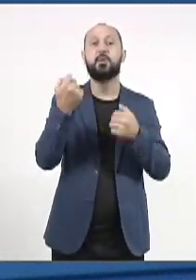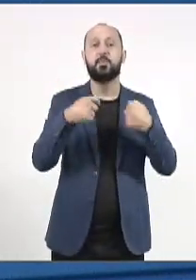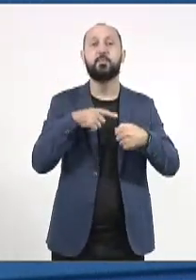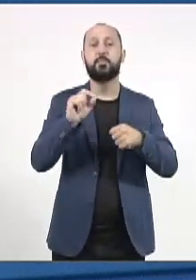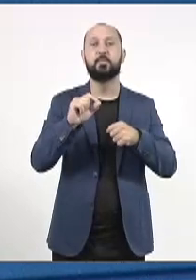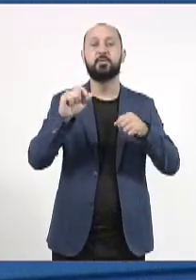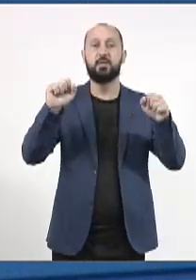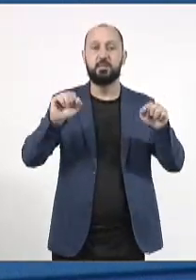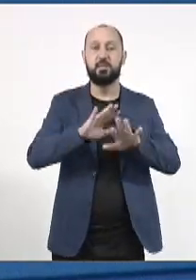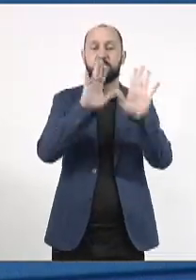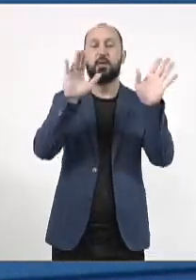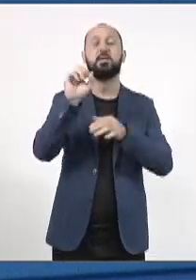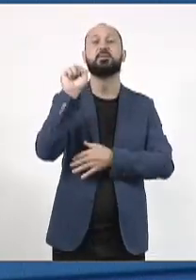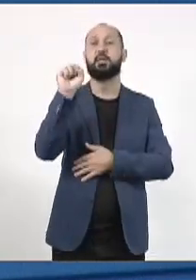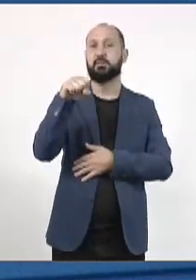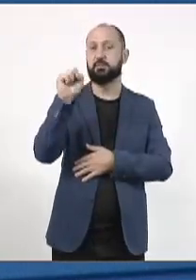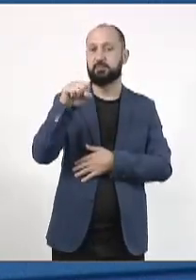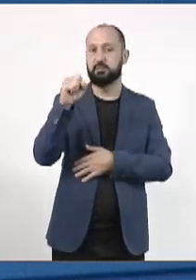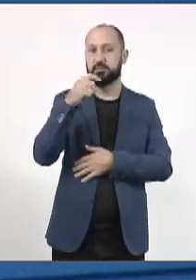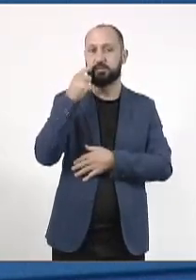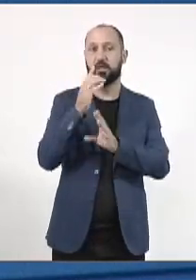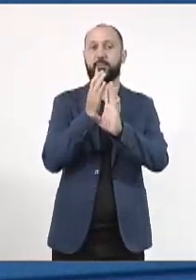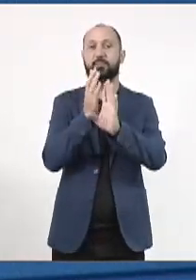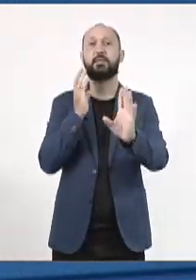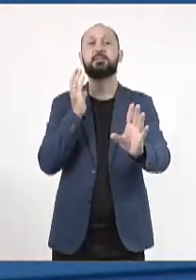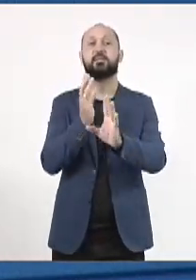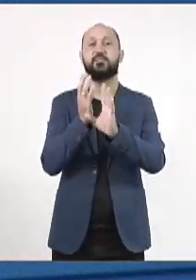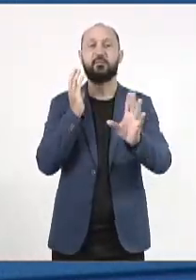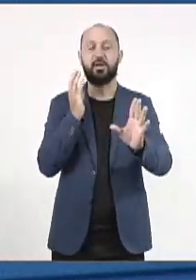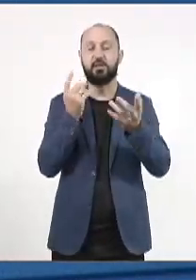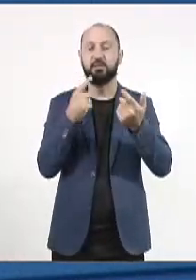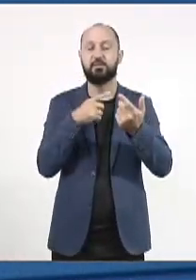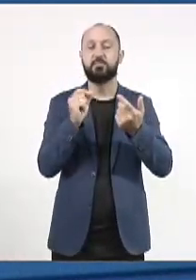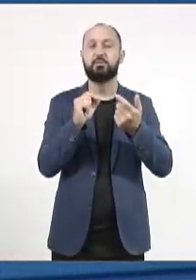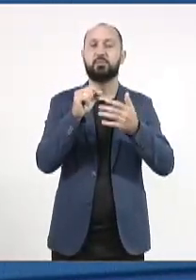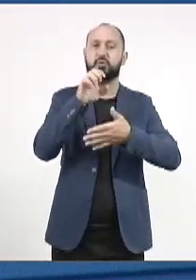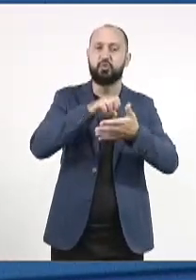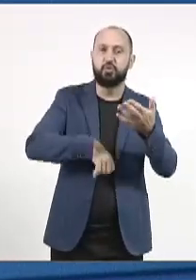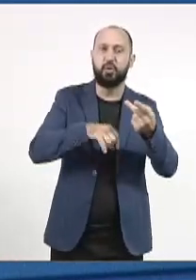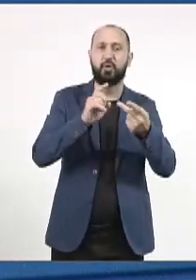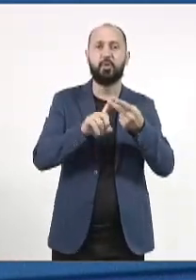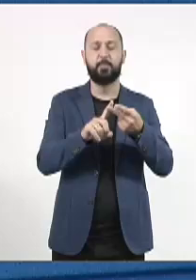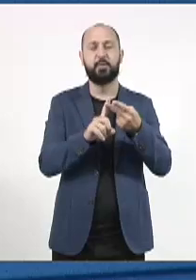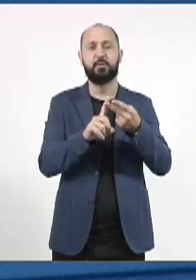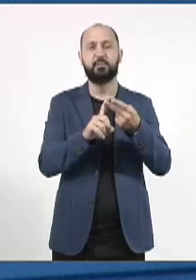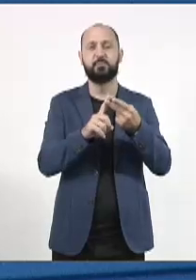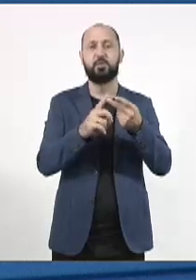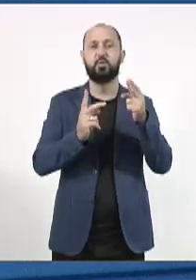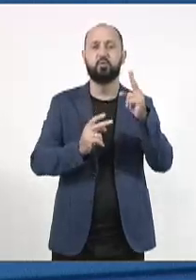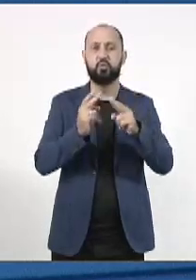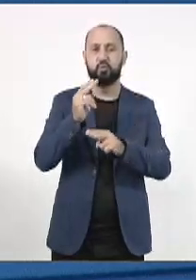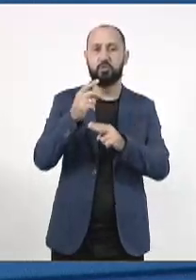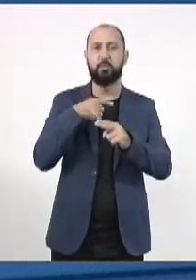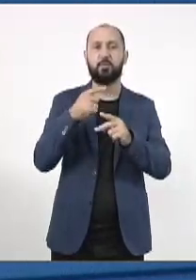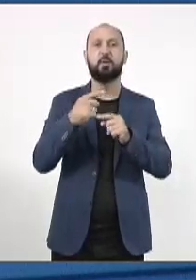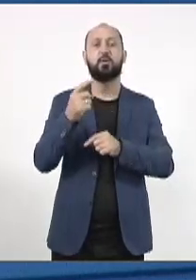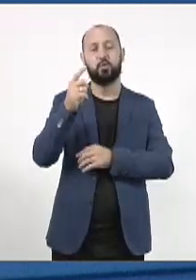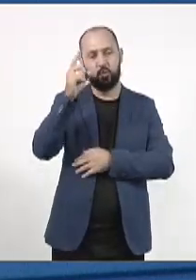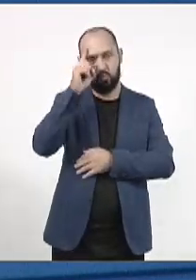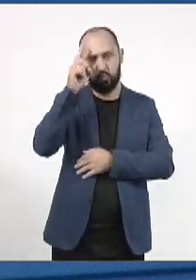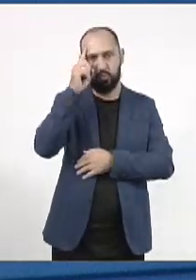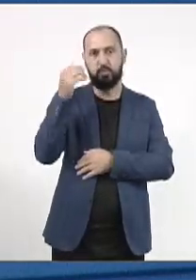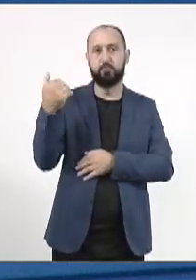precisamos de transparência, sim, nessa fila de exames, de cirurgia, porque a gente recebe todo